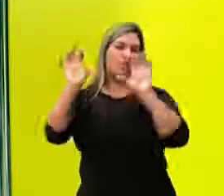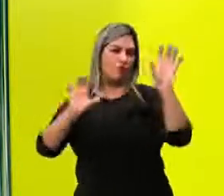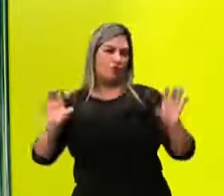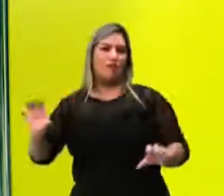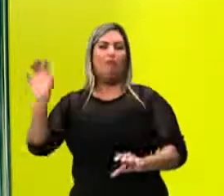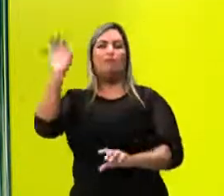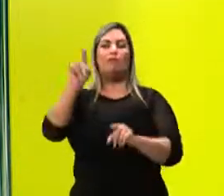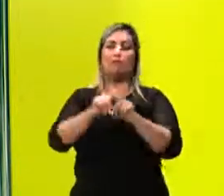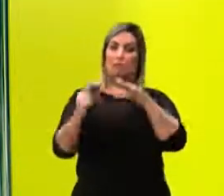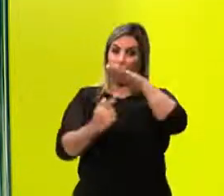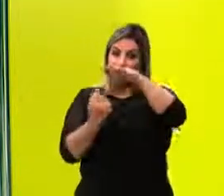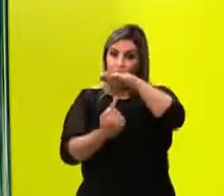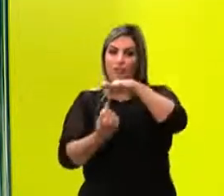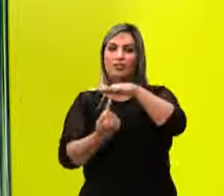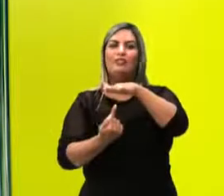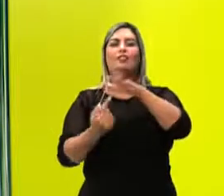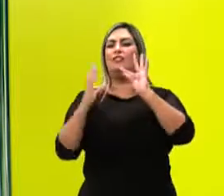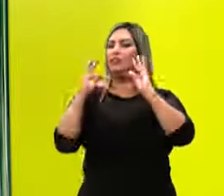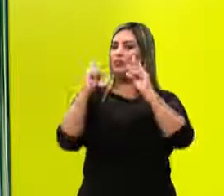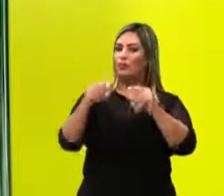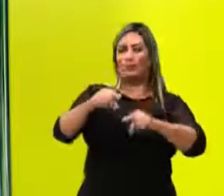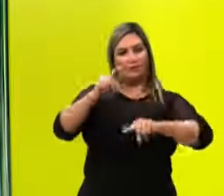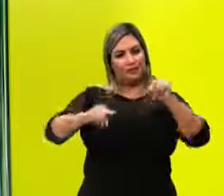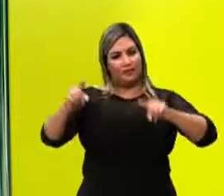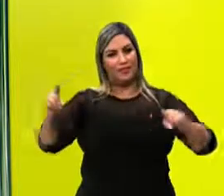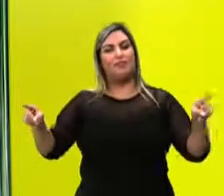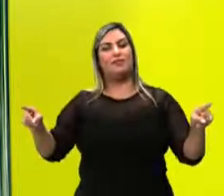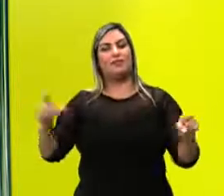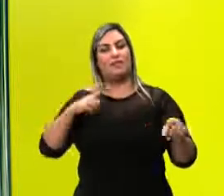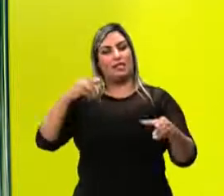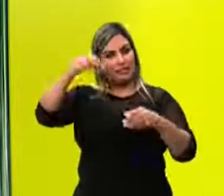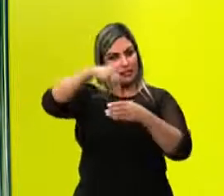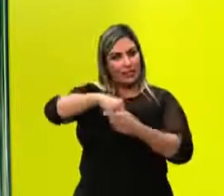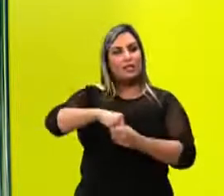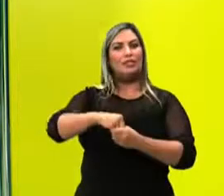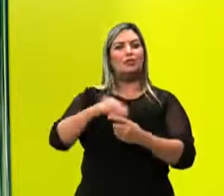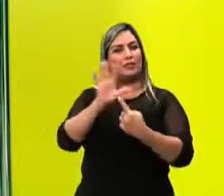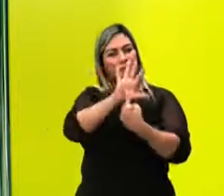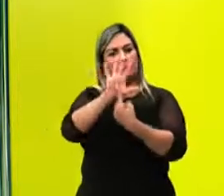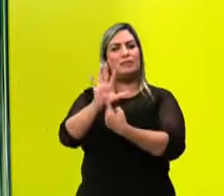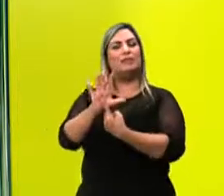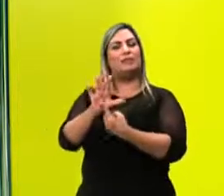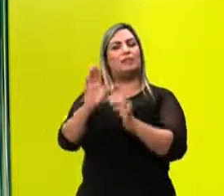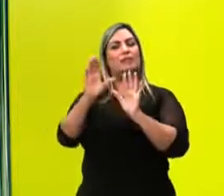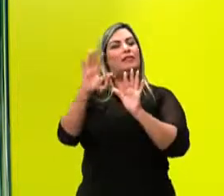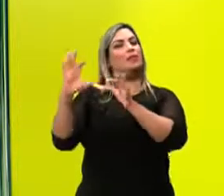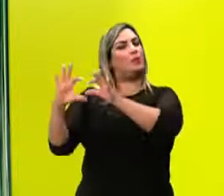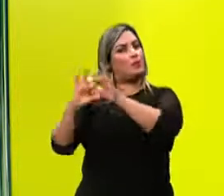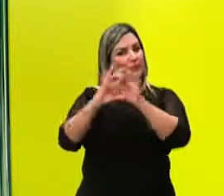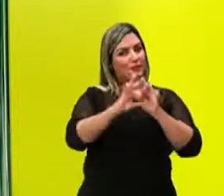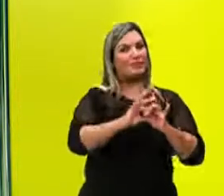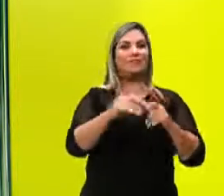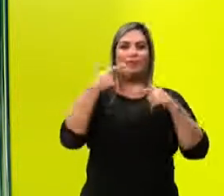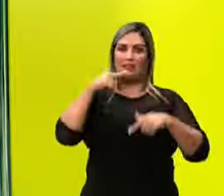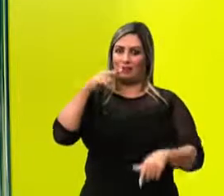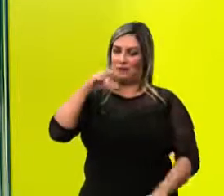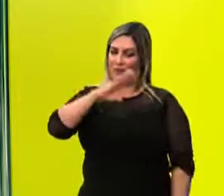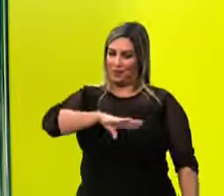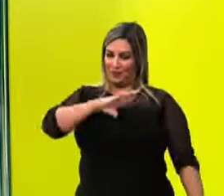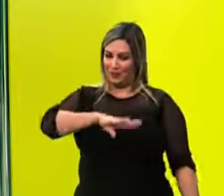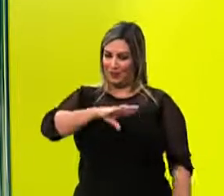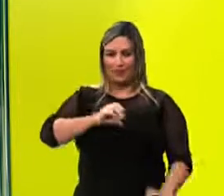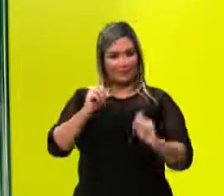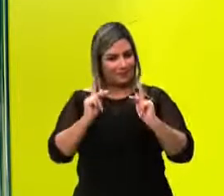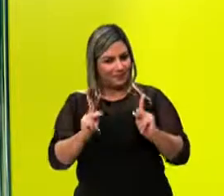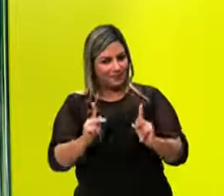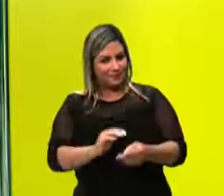regional, né, gírias e todas essas variações que compõem aí e que se apresentam em alguns contextos da língua